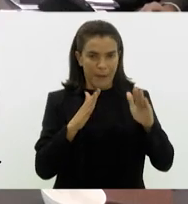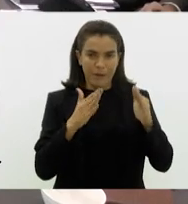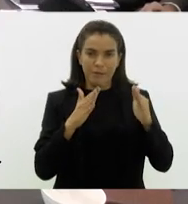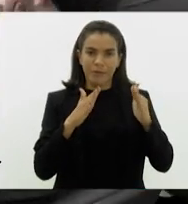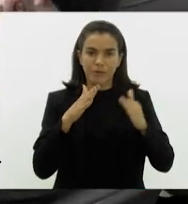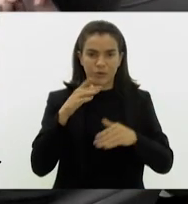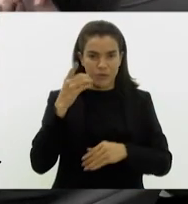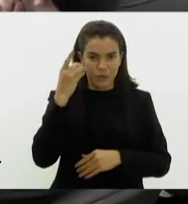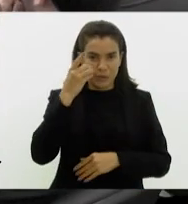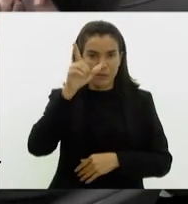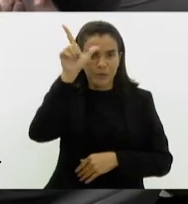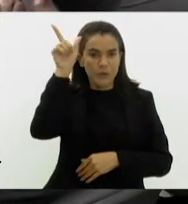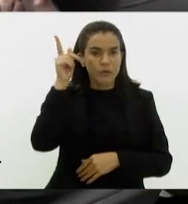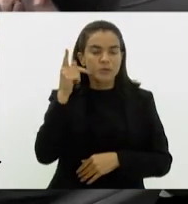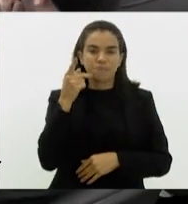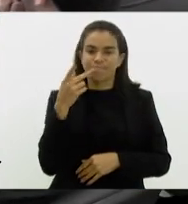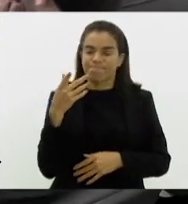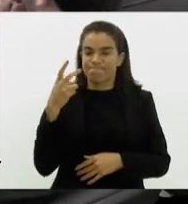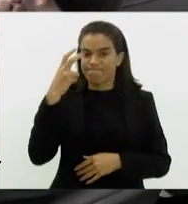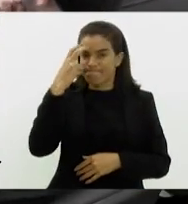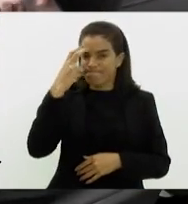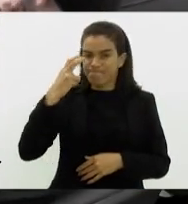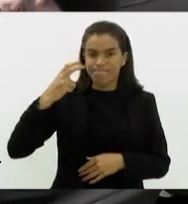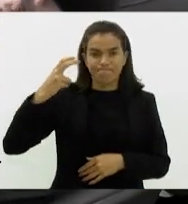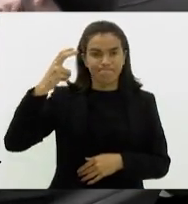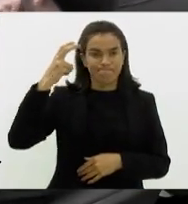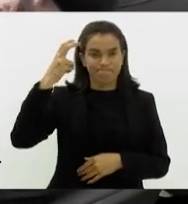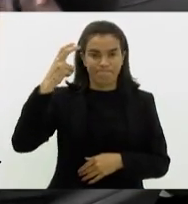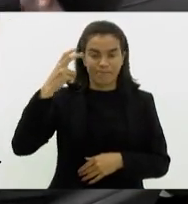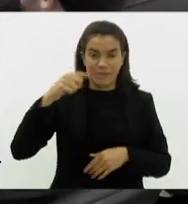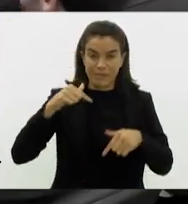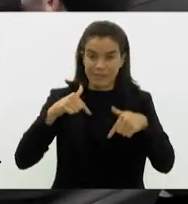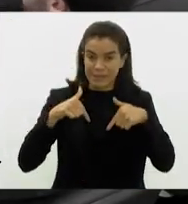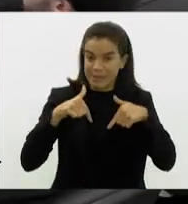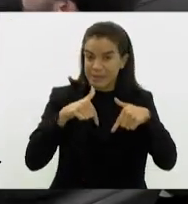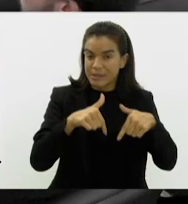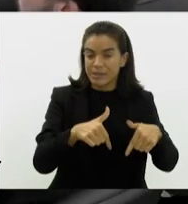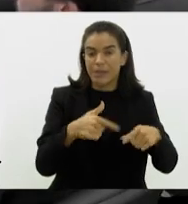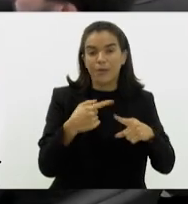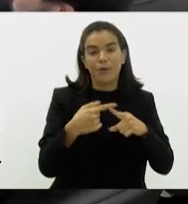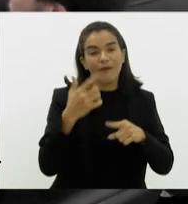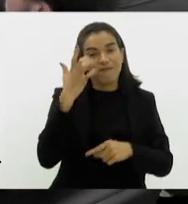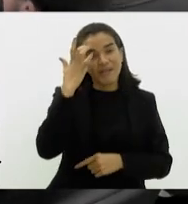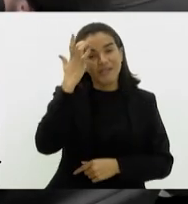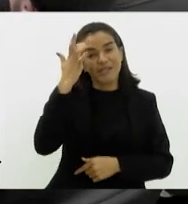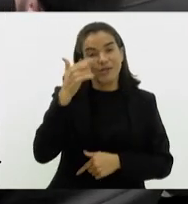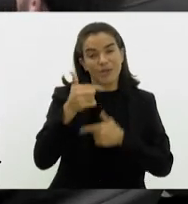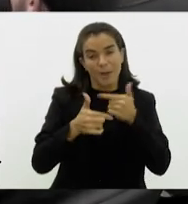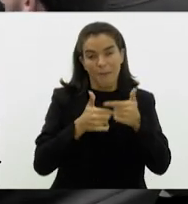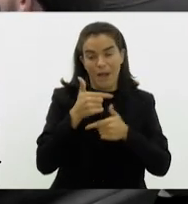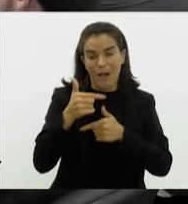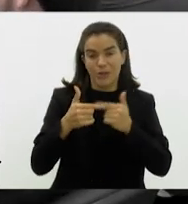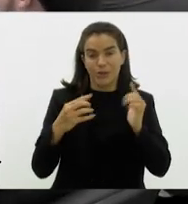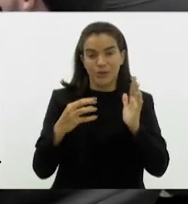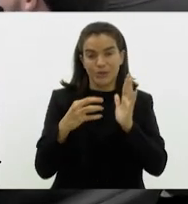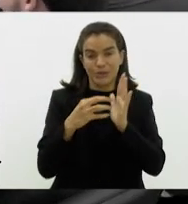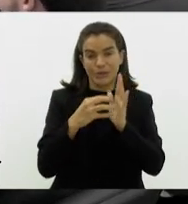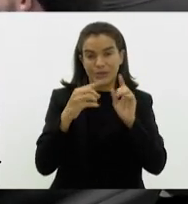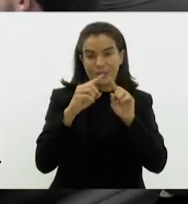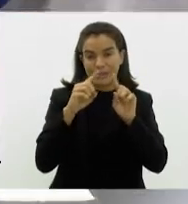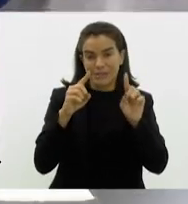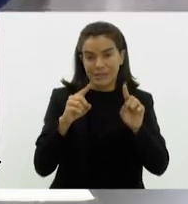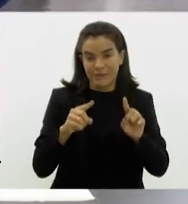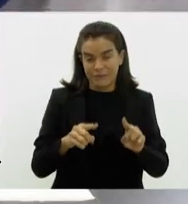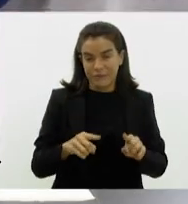Excelência, genial iniciativa, não só porque facilita a vida do servidor, mas como é uma forma de